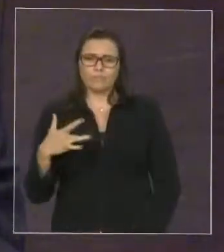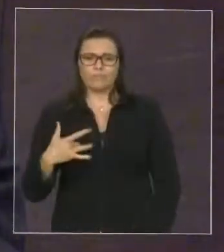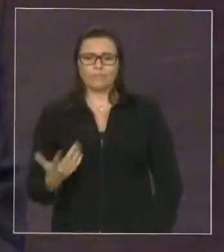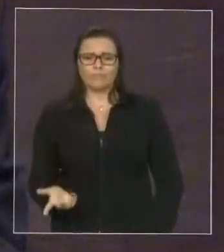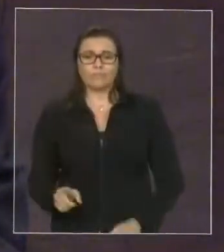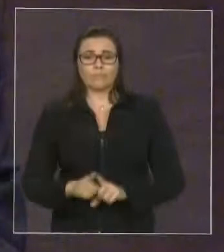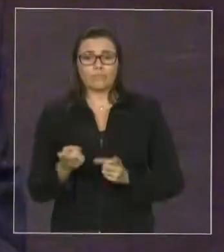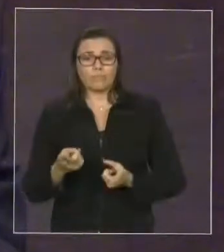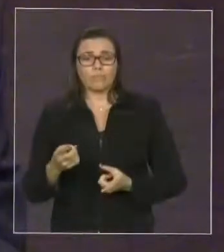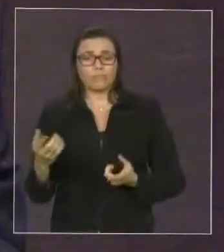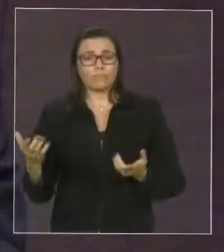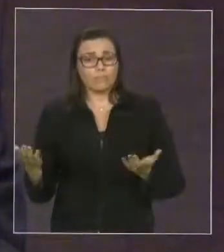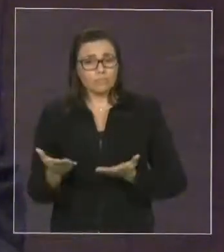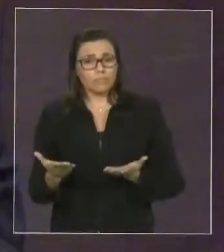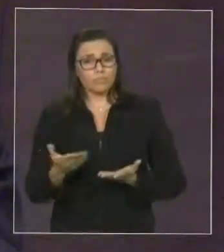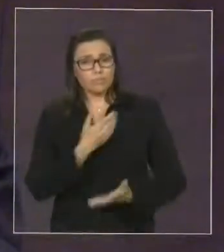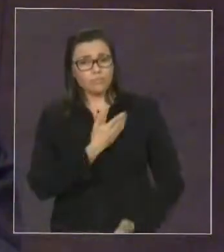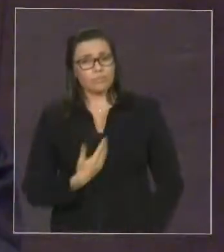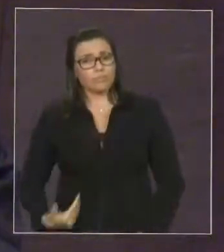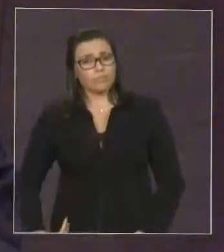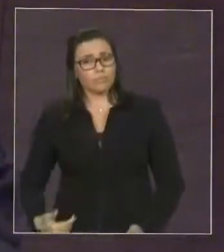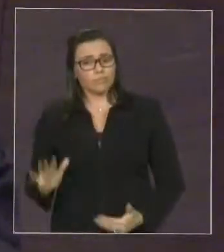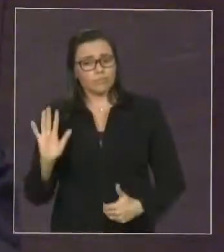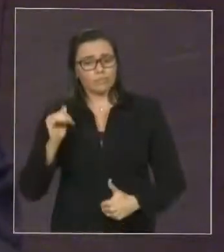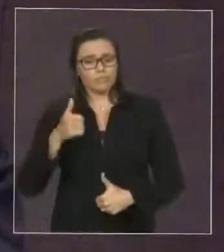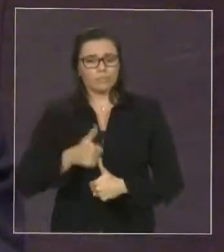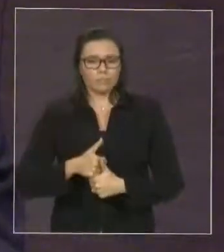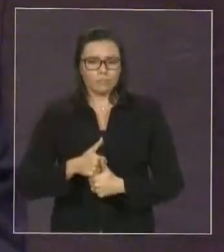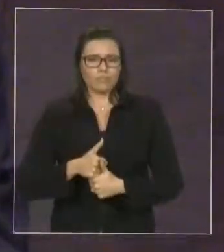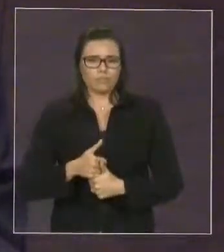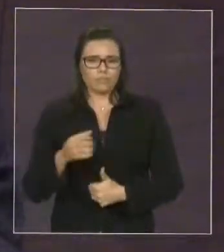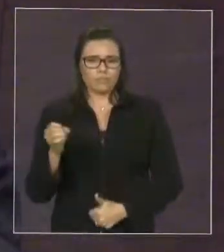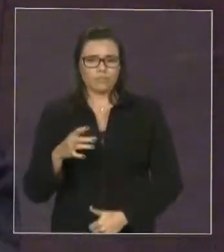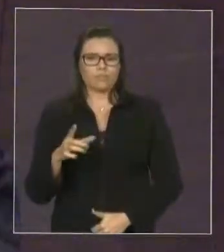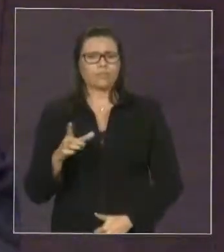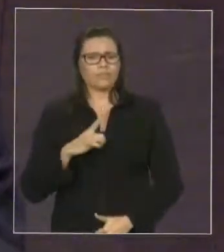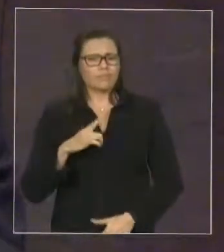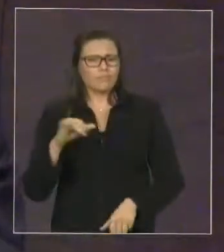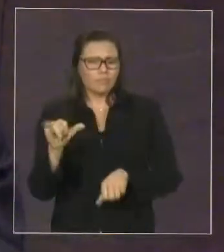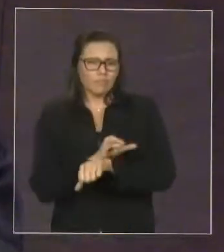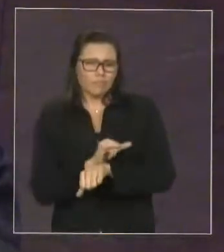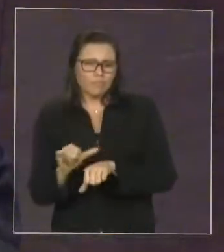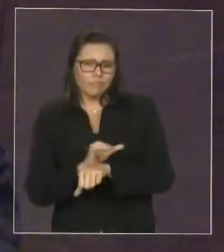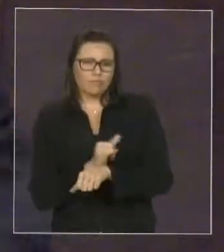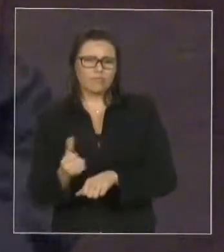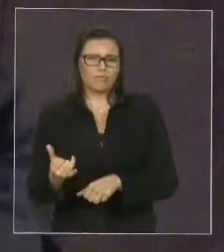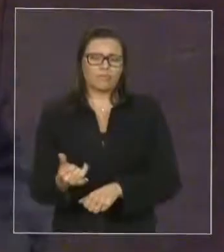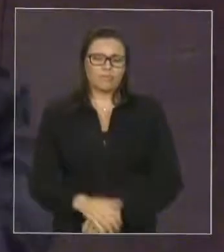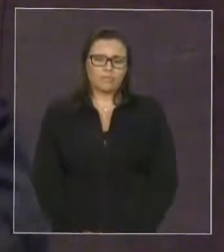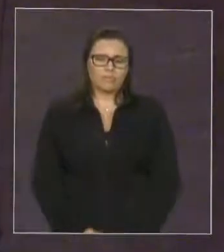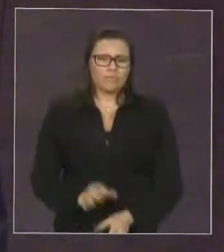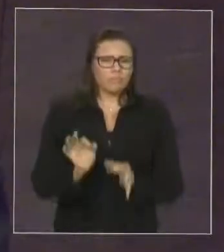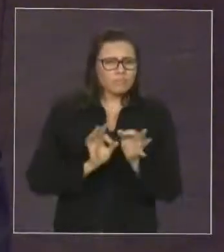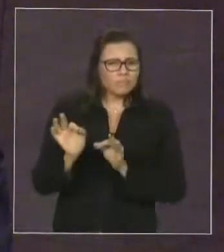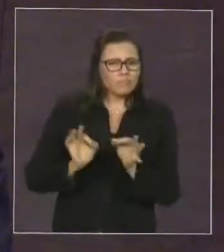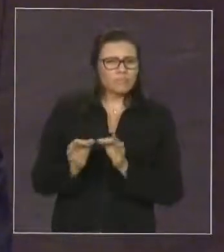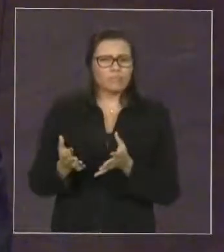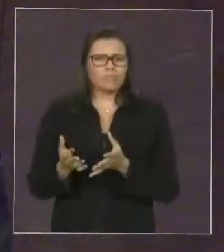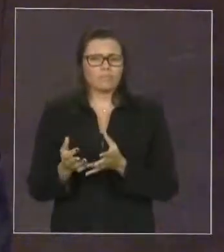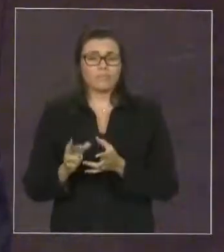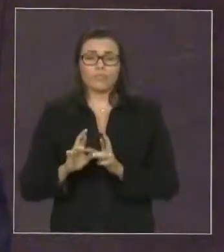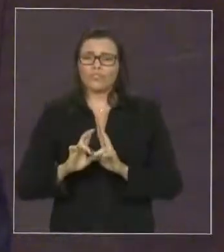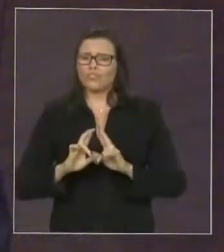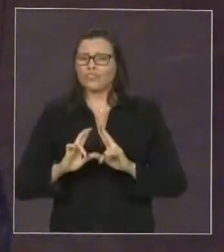uma visão estratégica, geográfica, de gestão diferente do